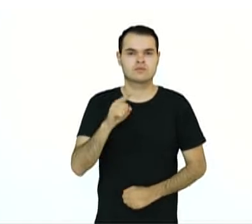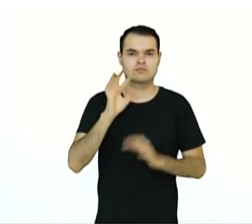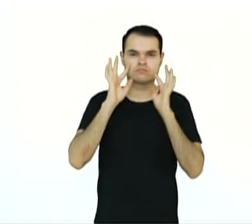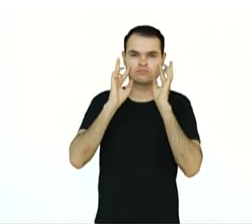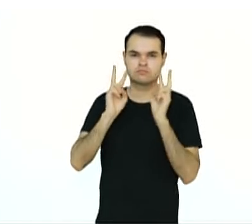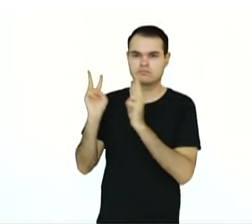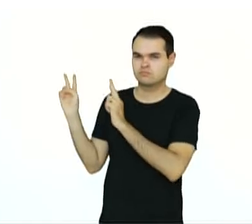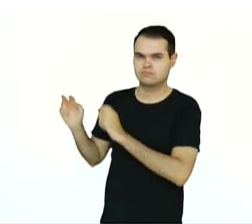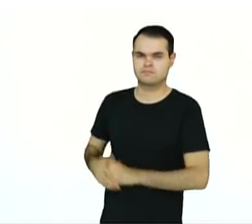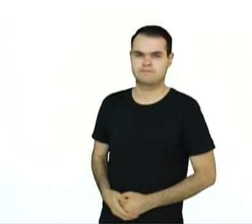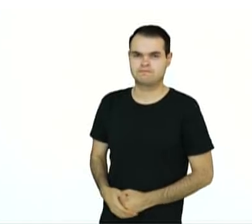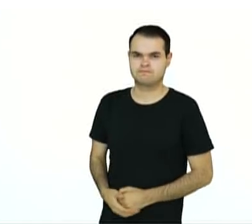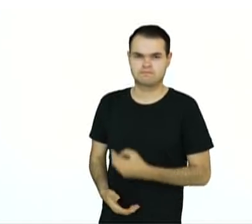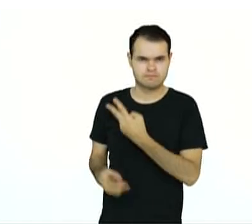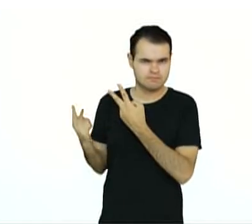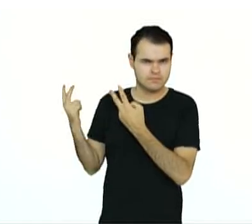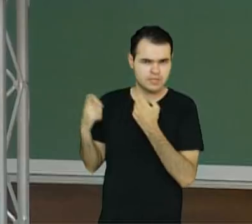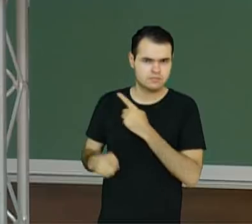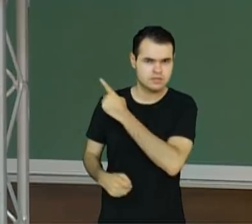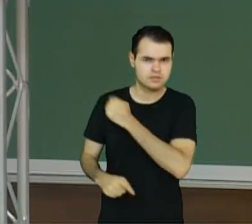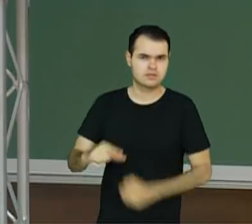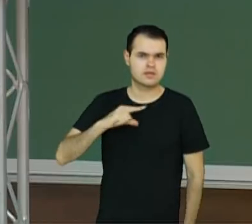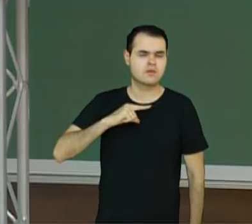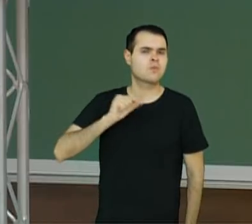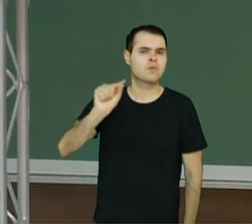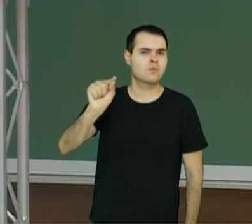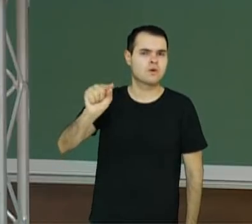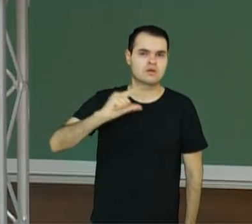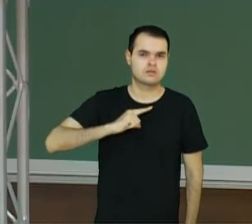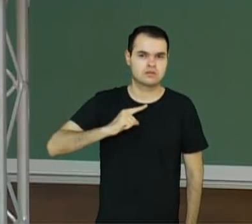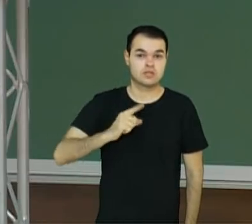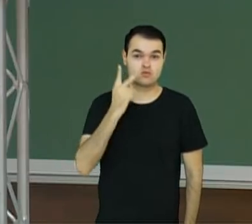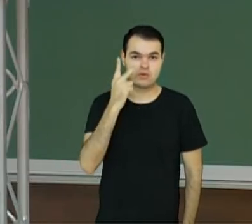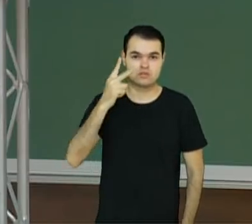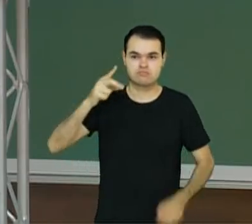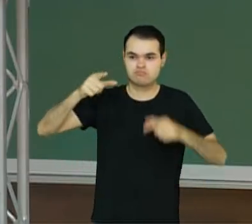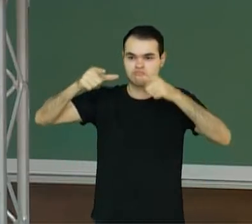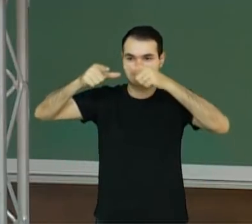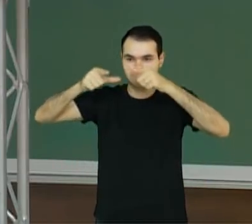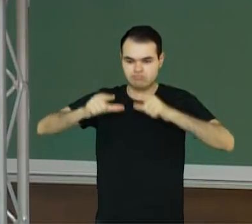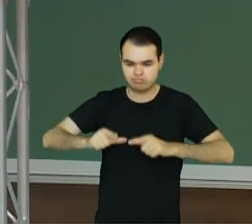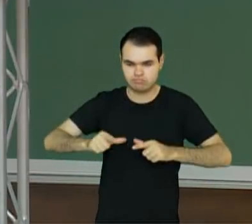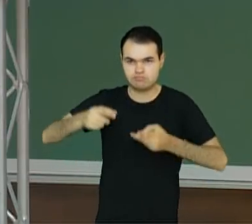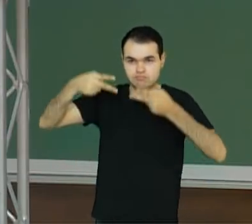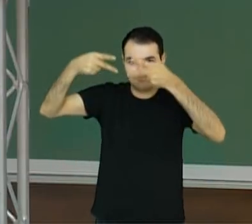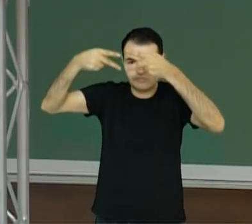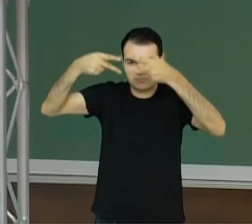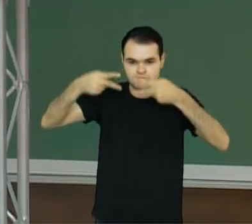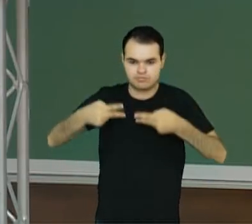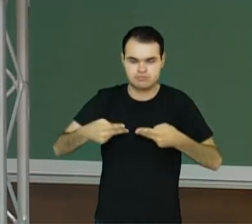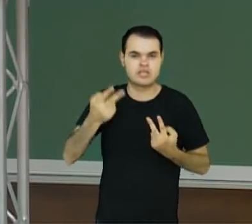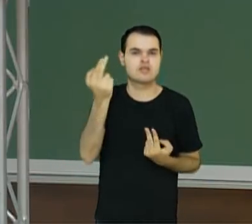para a figura, ó. Note que você tem aqui dois losangos, eles são exatamente iguais, ok?